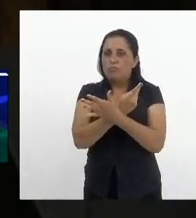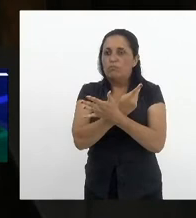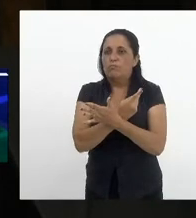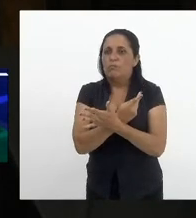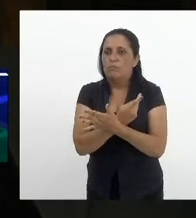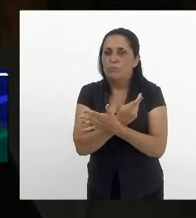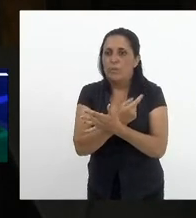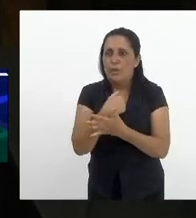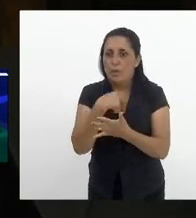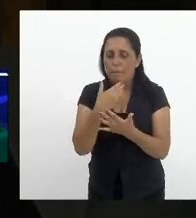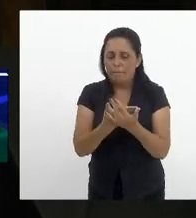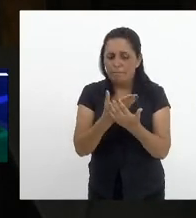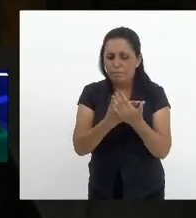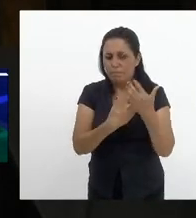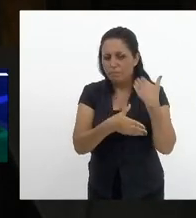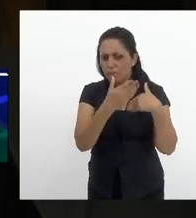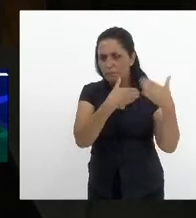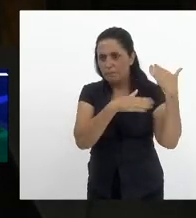Como estudante à época,